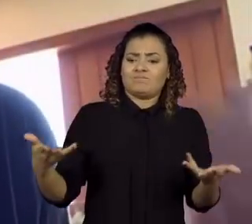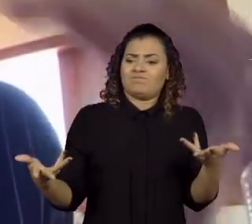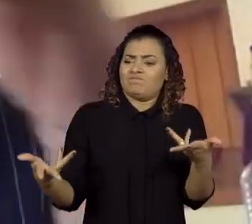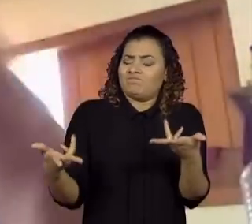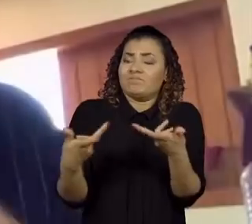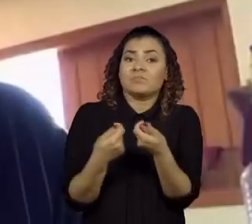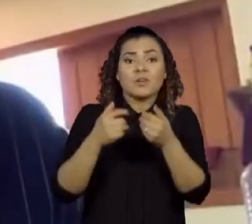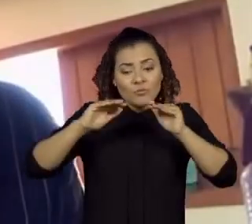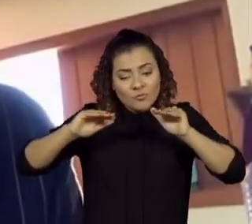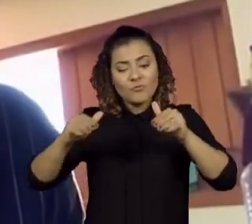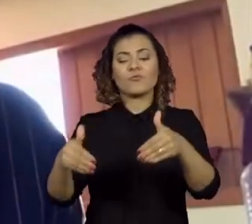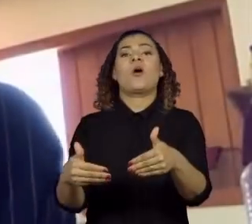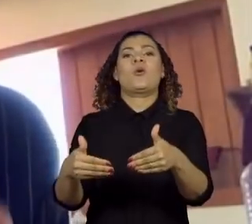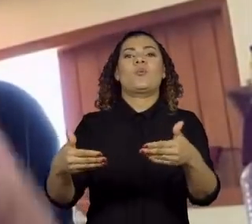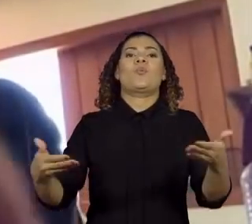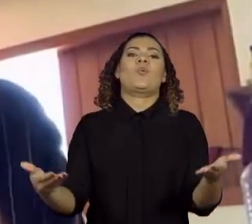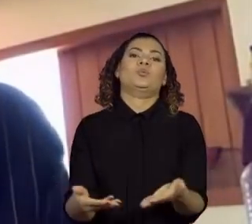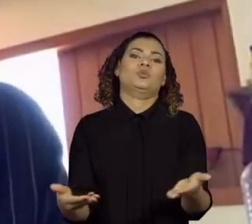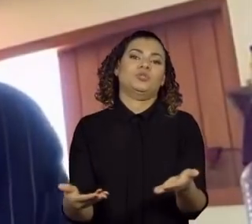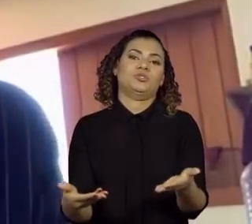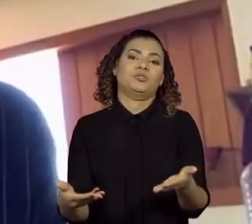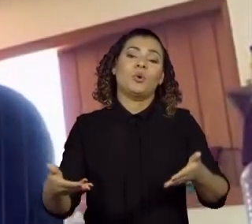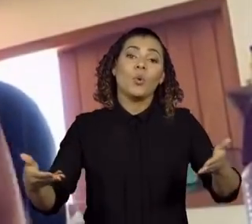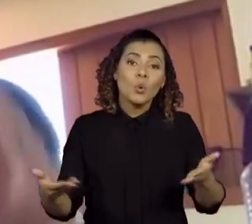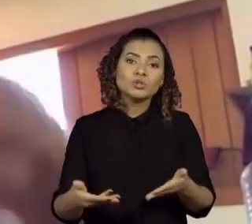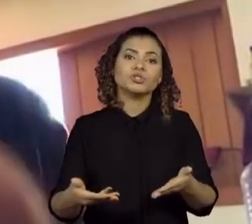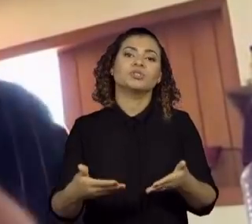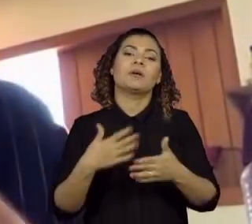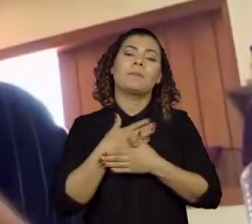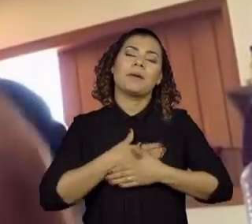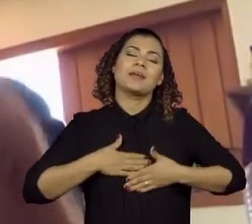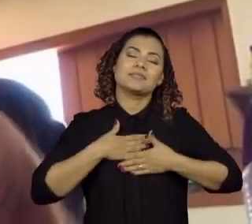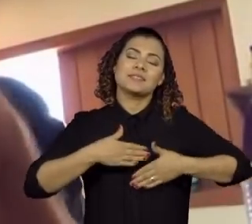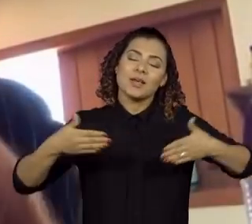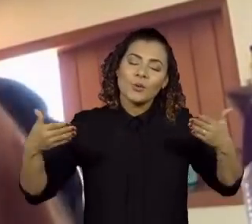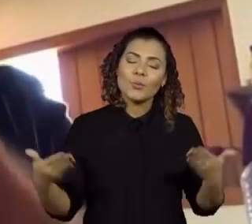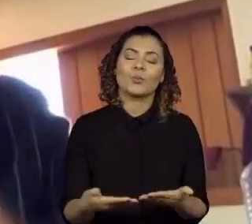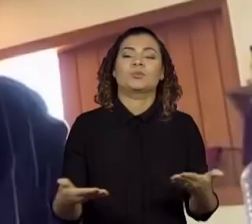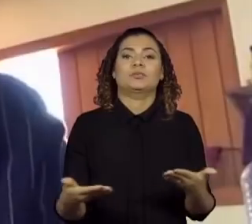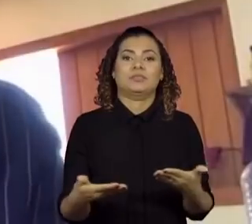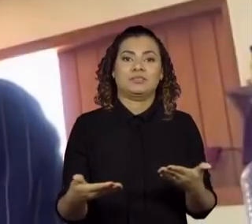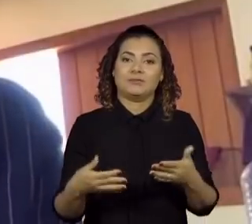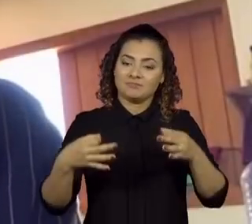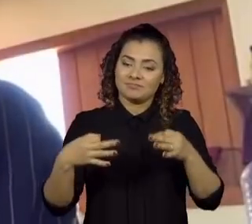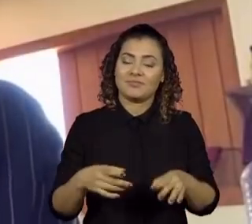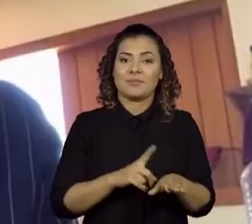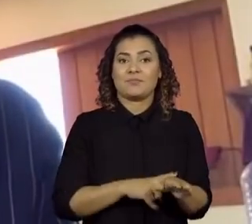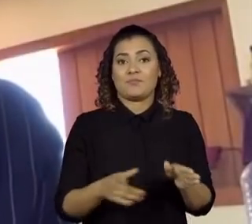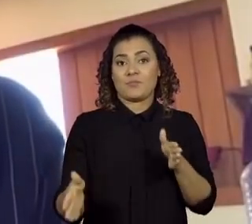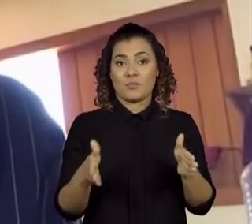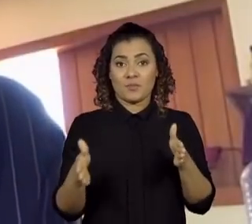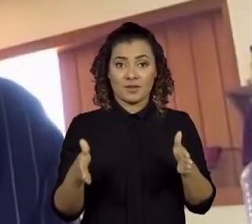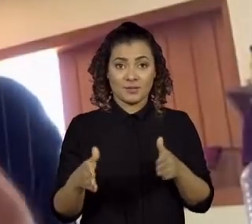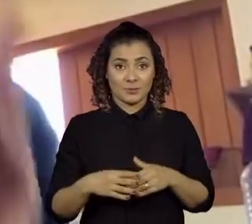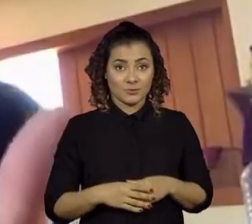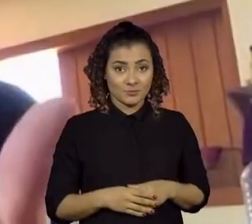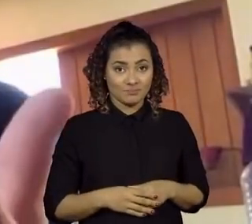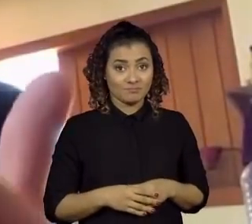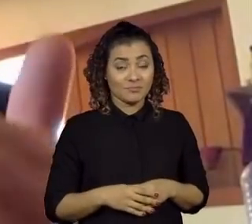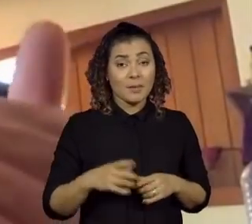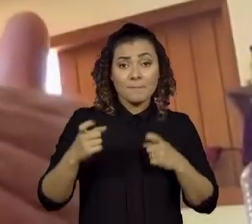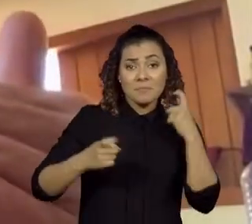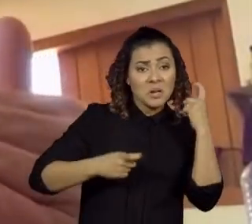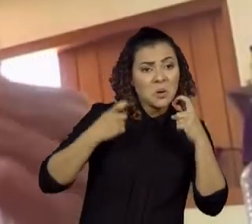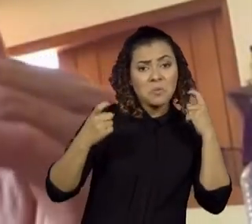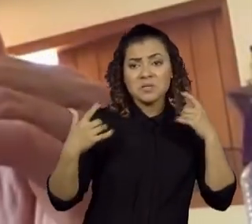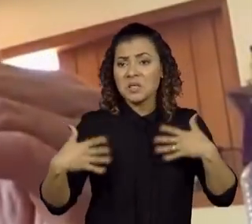que é muito focado no presente, no aqui e agora, no prazer de viver bem este momento que nós estamos vivendo. E menos preocupação em